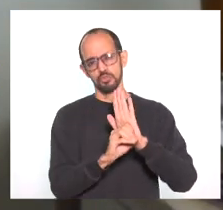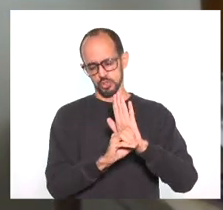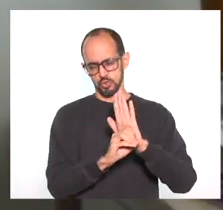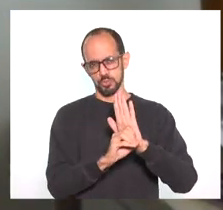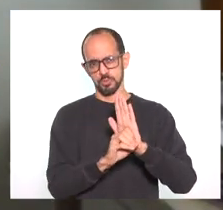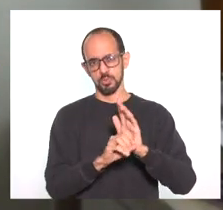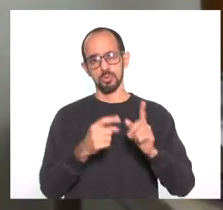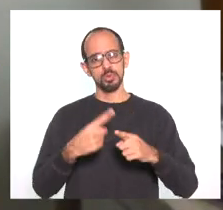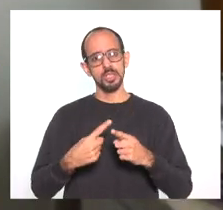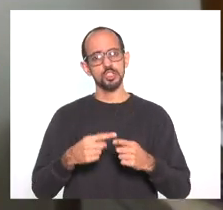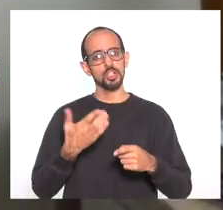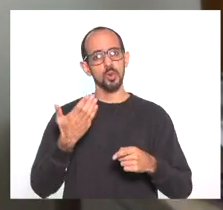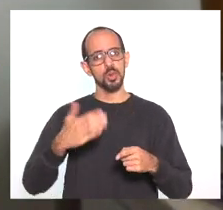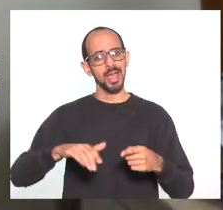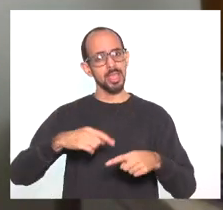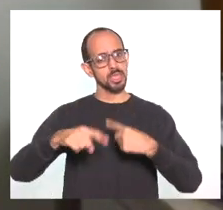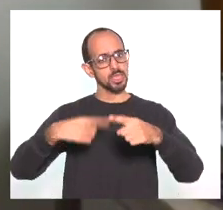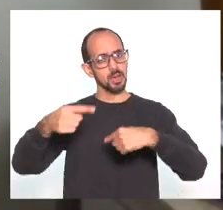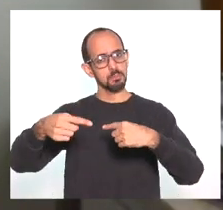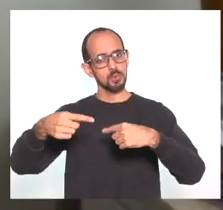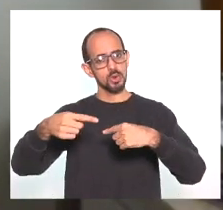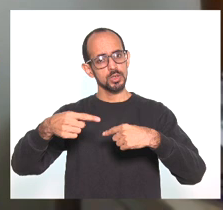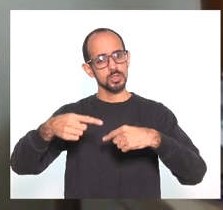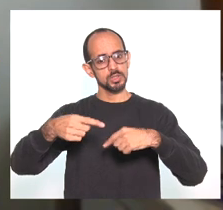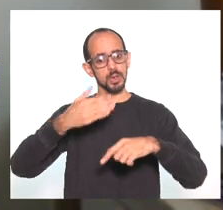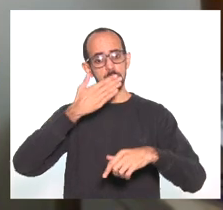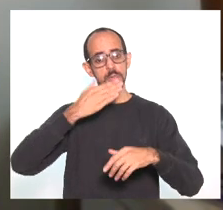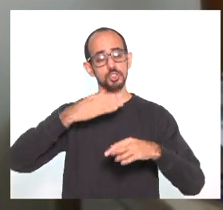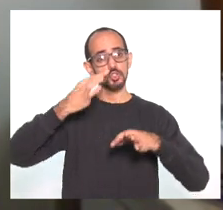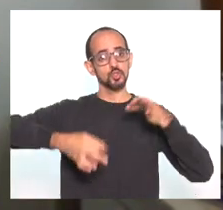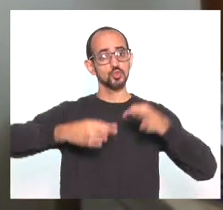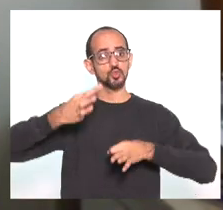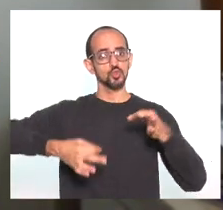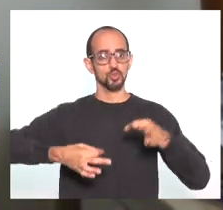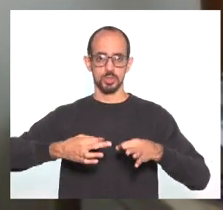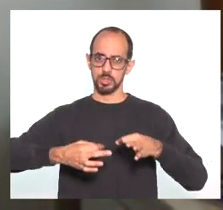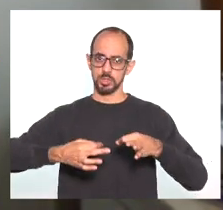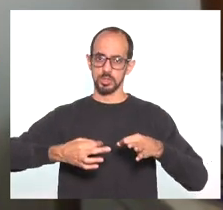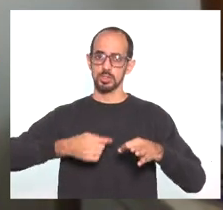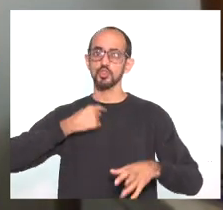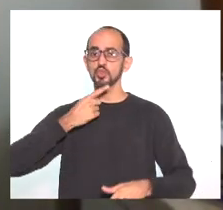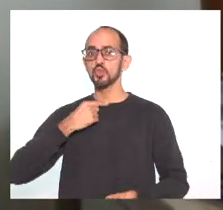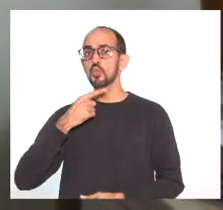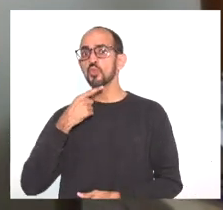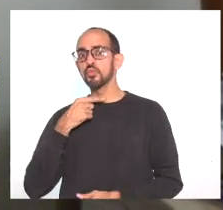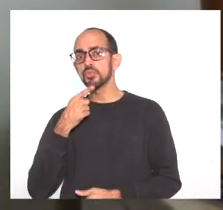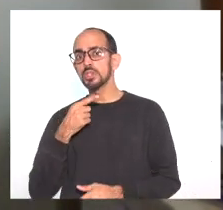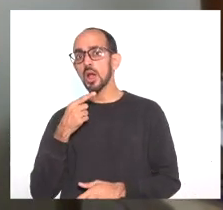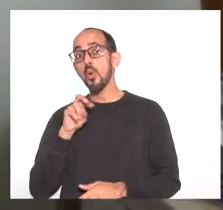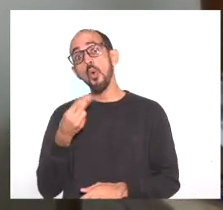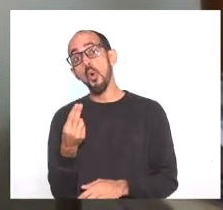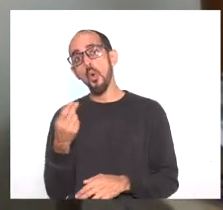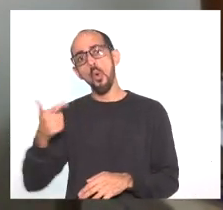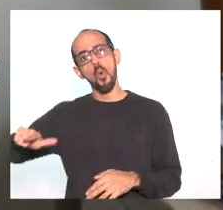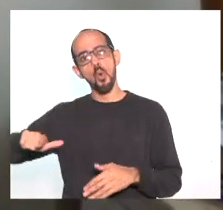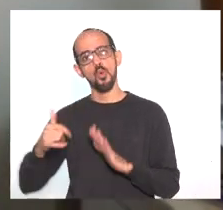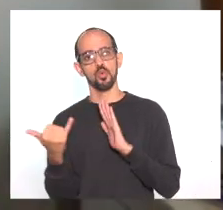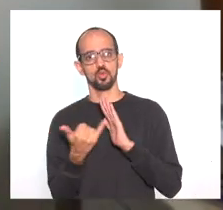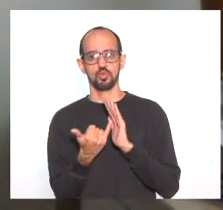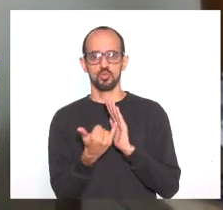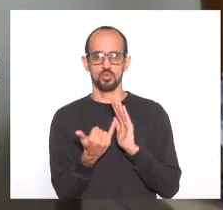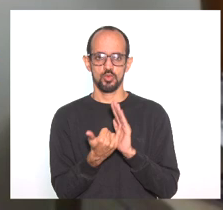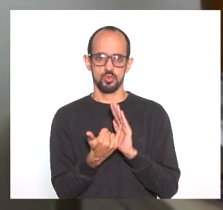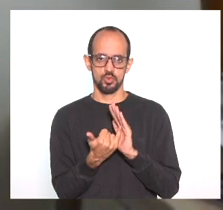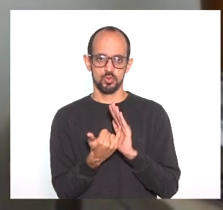depois, contestações jurídicas de nenhuma instituição. Então, é só isso,